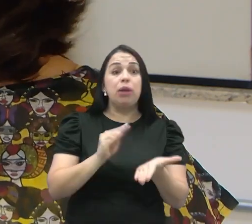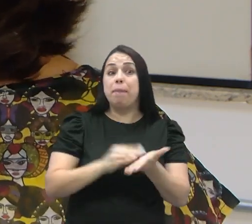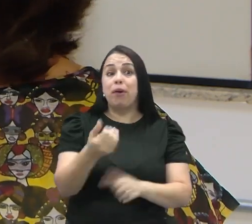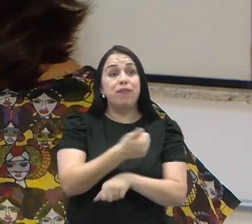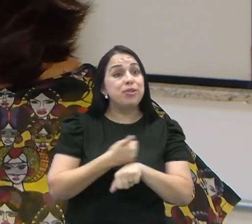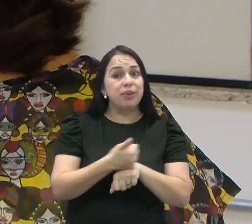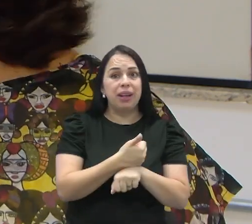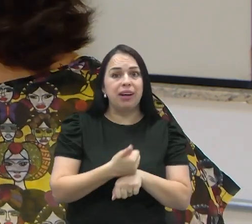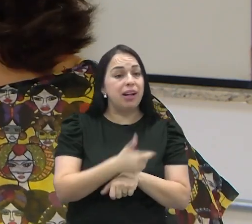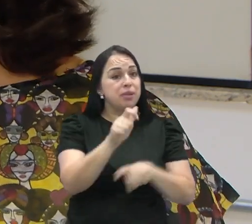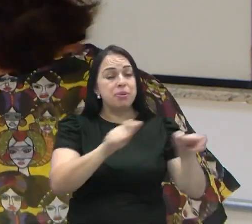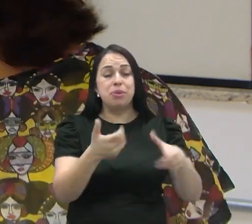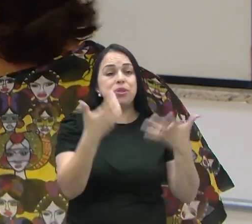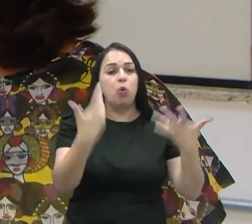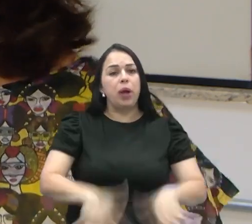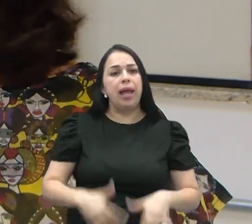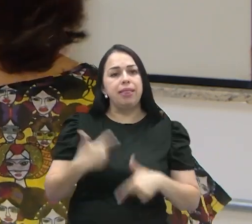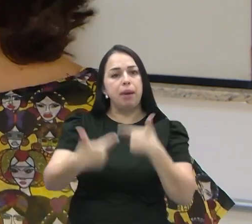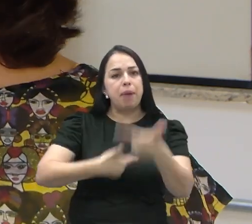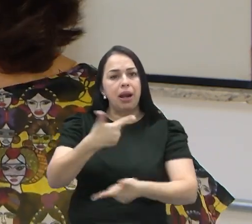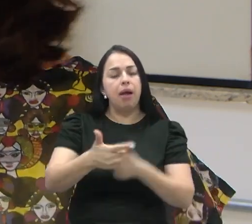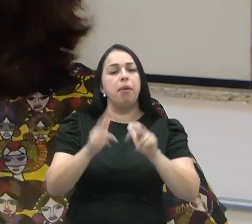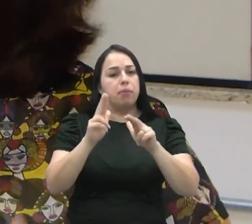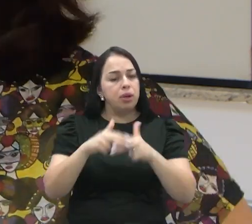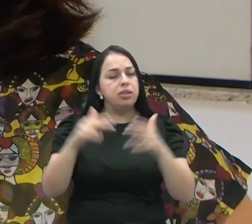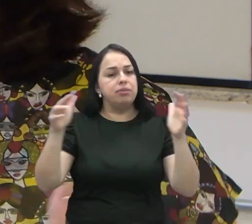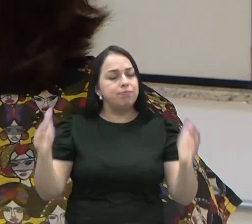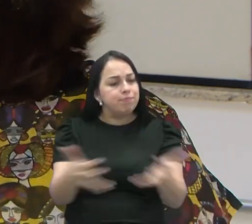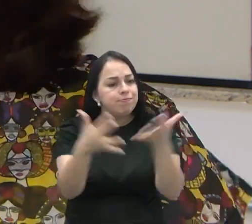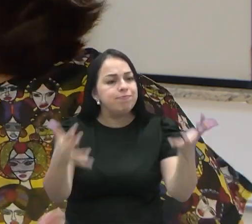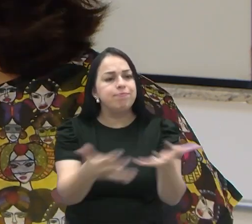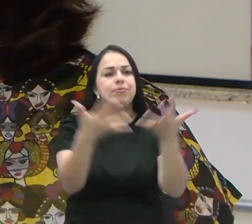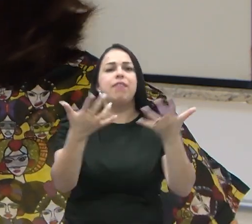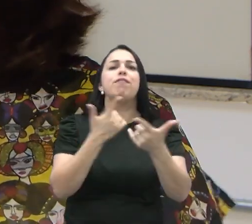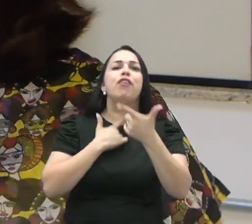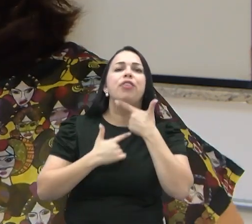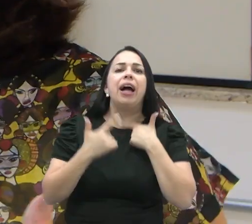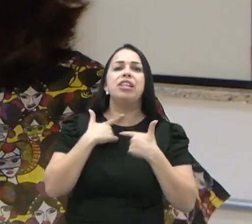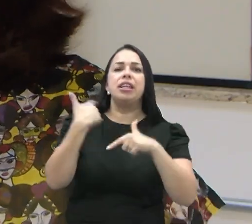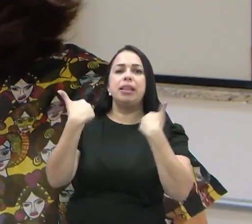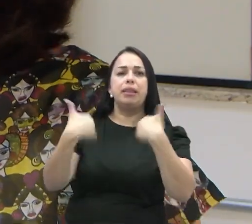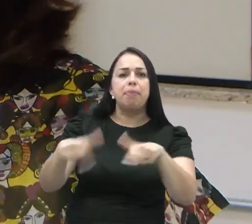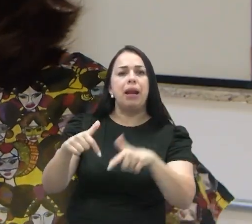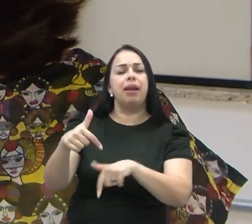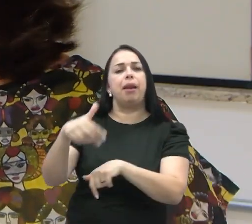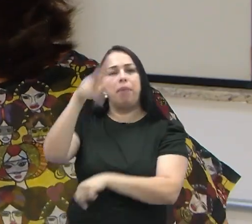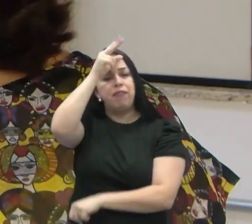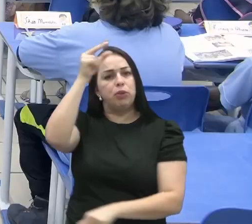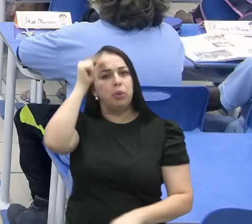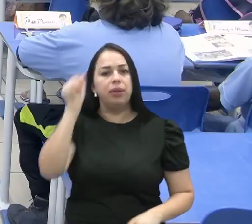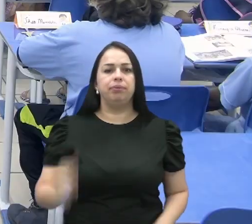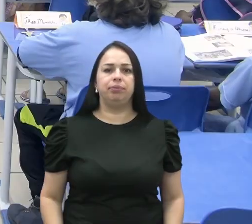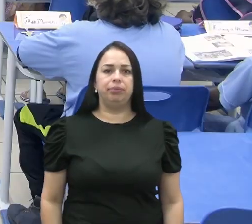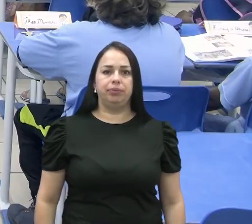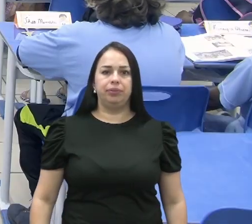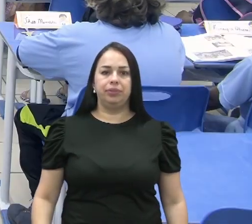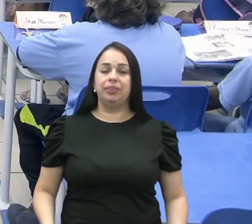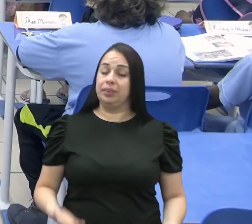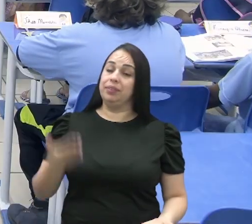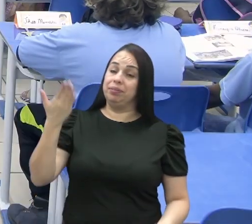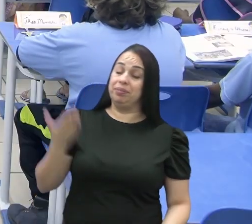preenchido, né? Porque não tem gente que queira. Então, incentivar esse desejo do querer formar. Né?